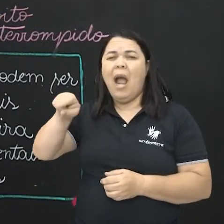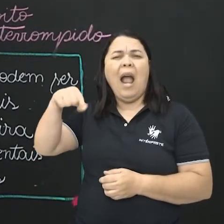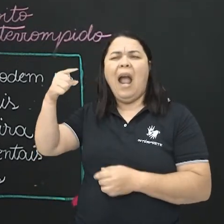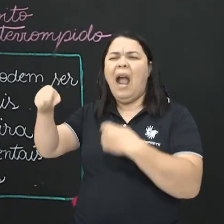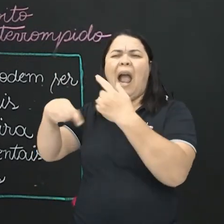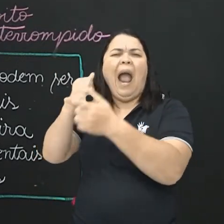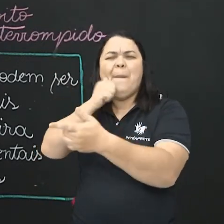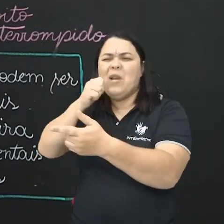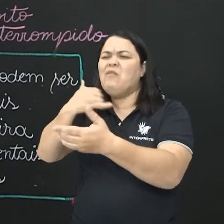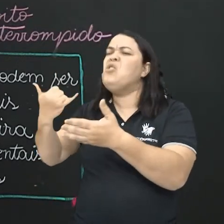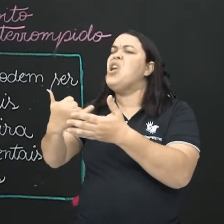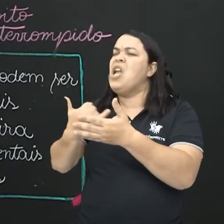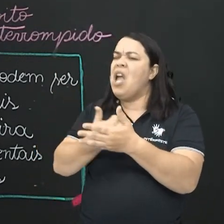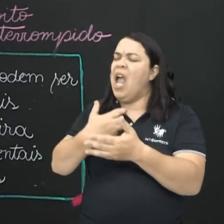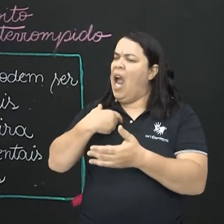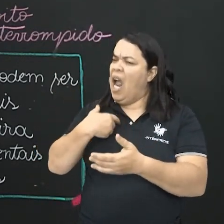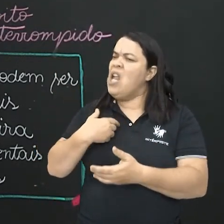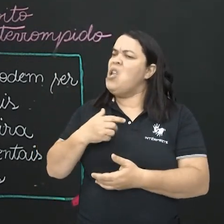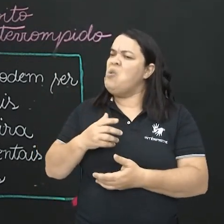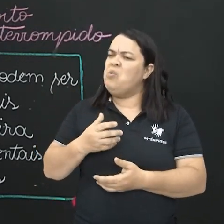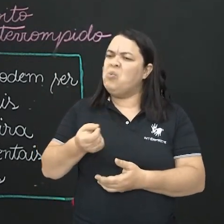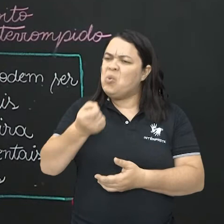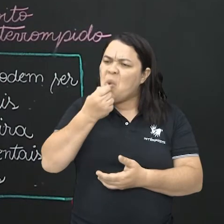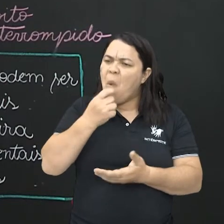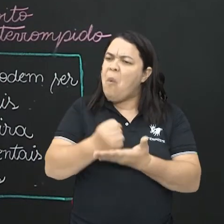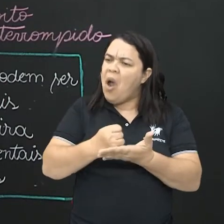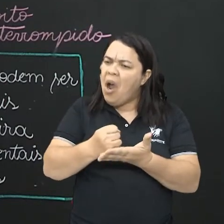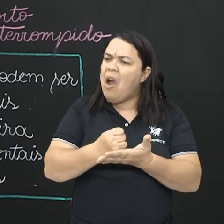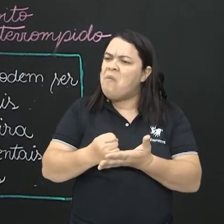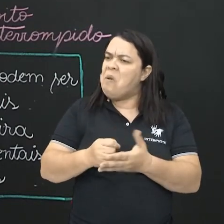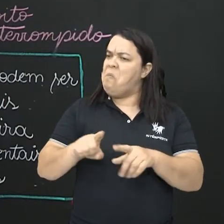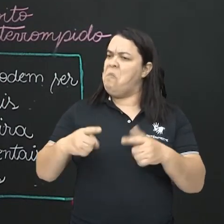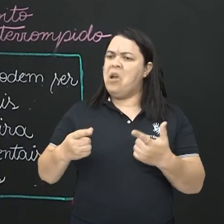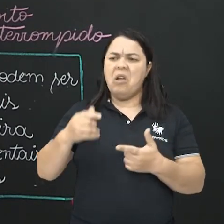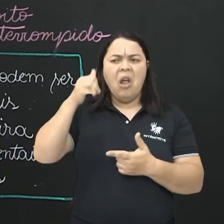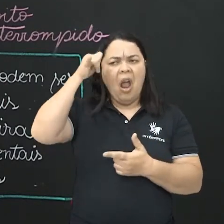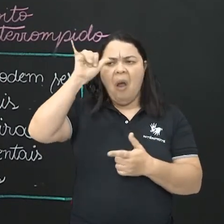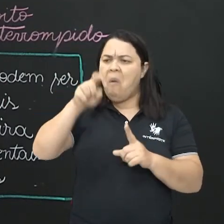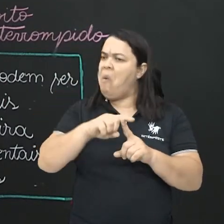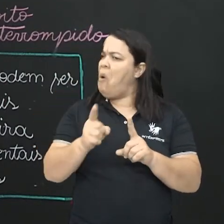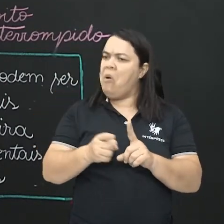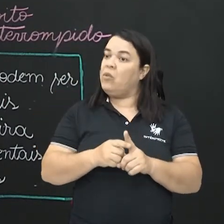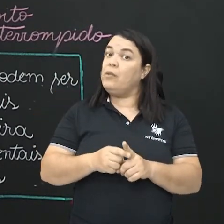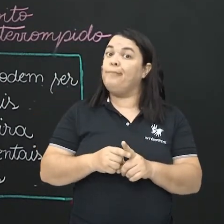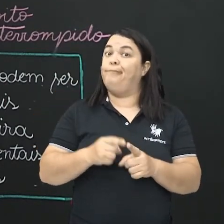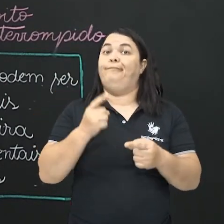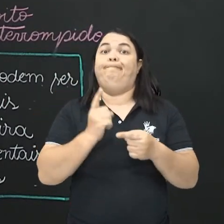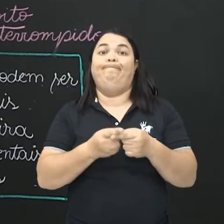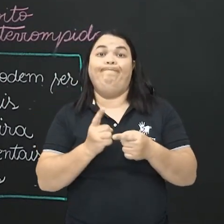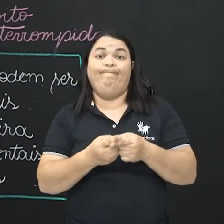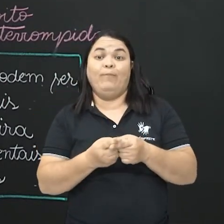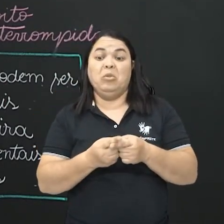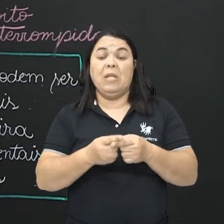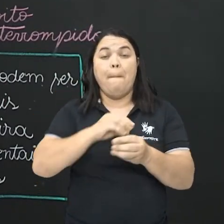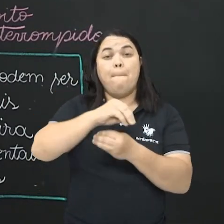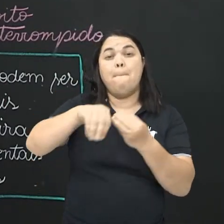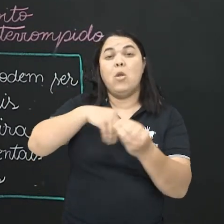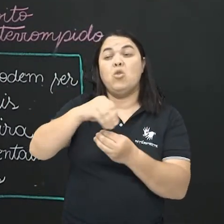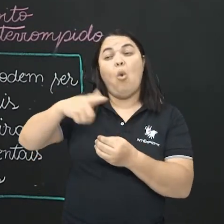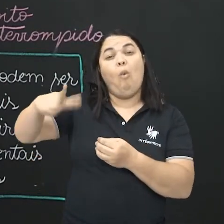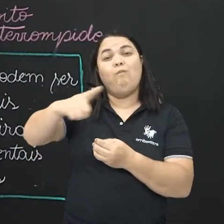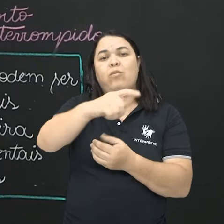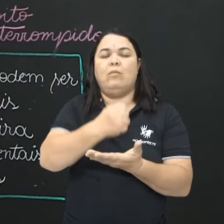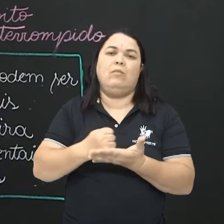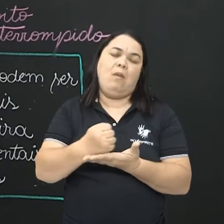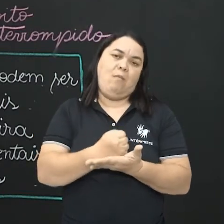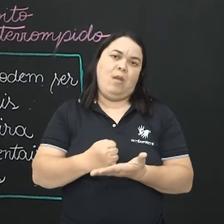olha, eu tomava anticoncepcional e engravidei. É possível que ela não estava fazendo um uso correto ou